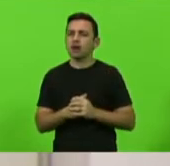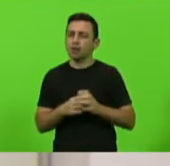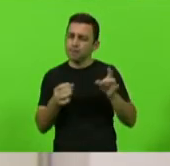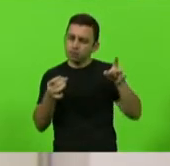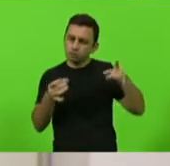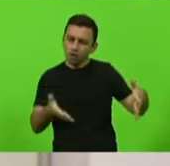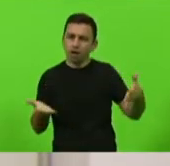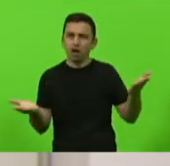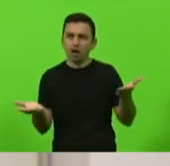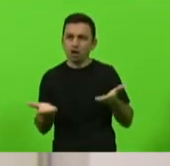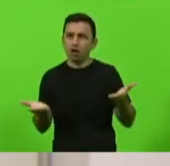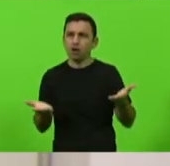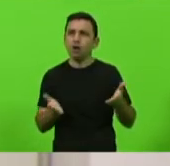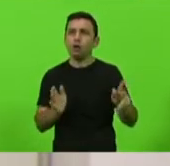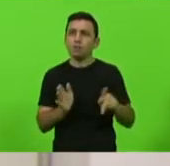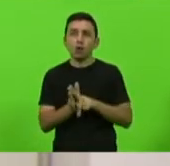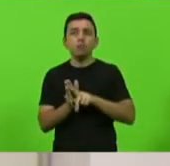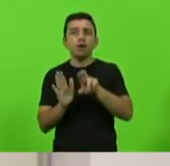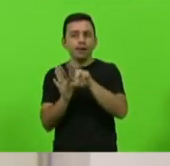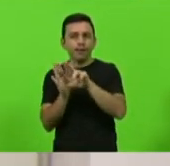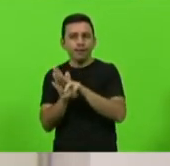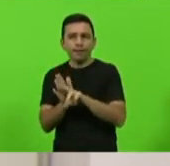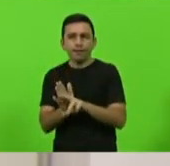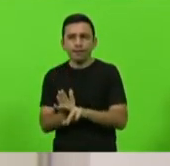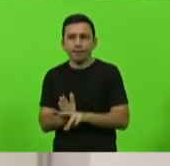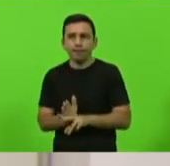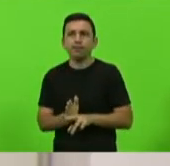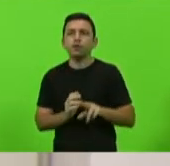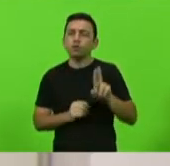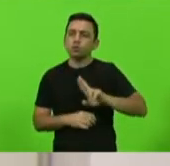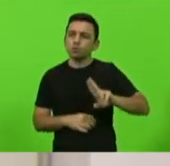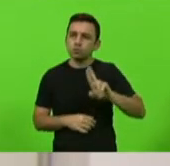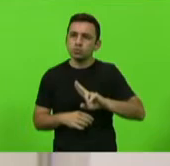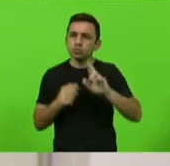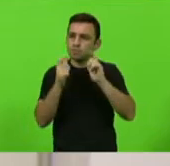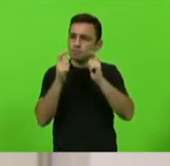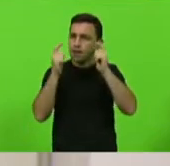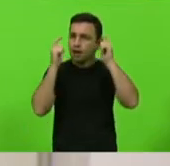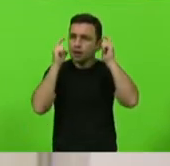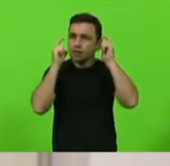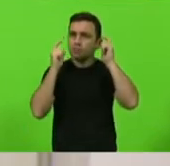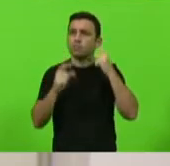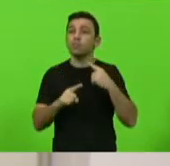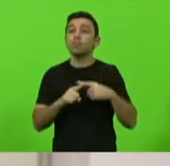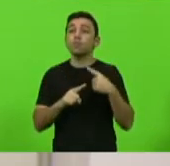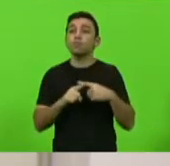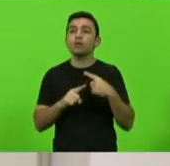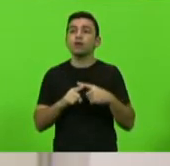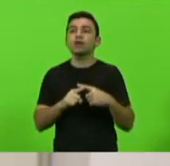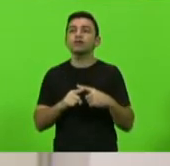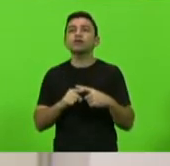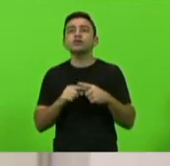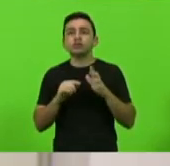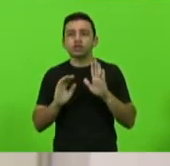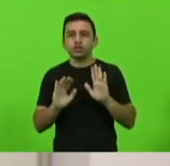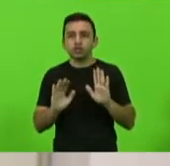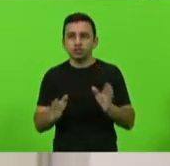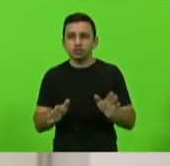agora, através das normativas, o uso das máscaras, porque já se tem